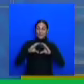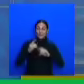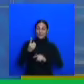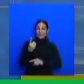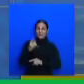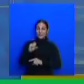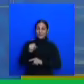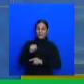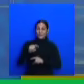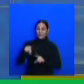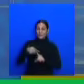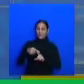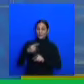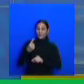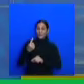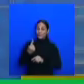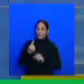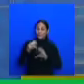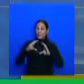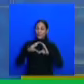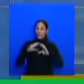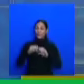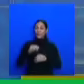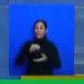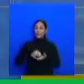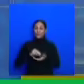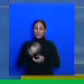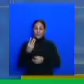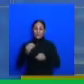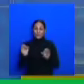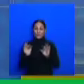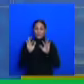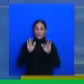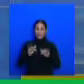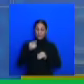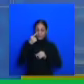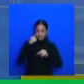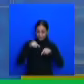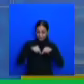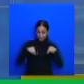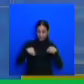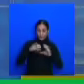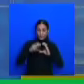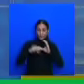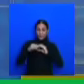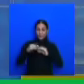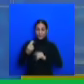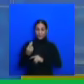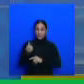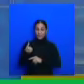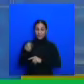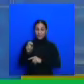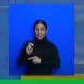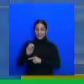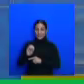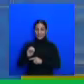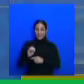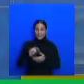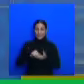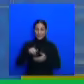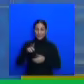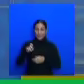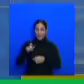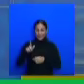18. Mais uma bola cinza, mais três dezenas. Concurso 2650 da Mega